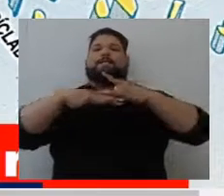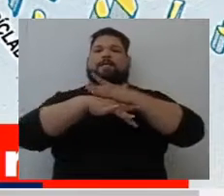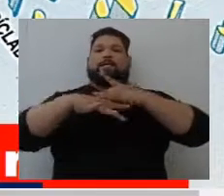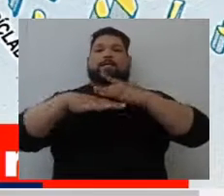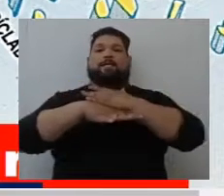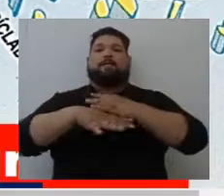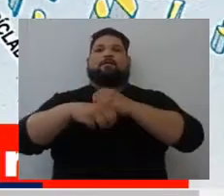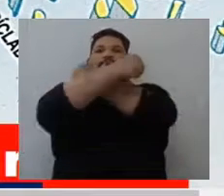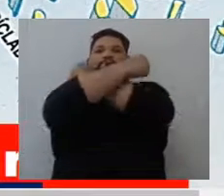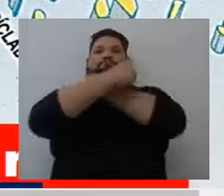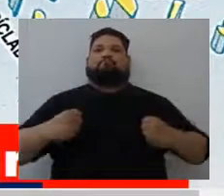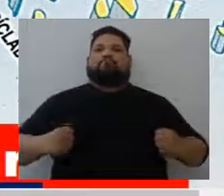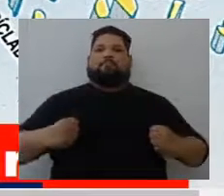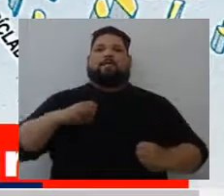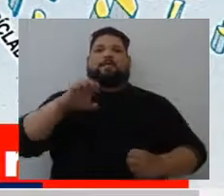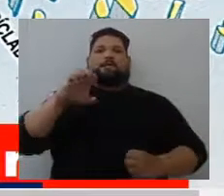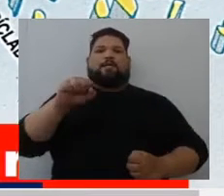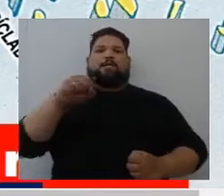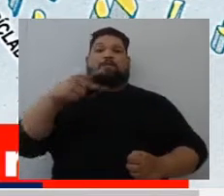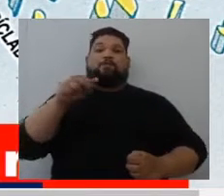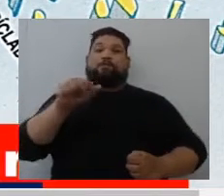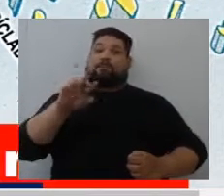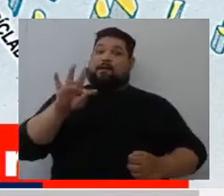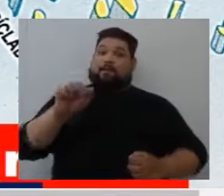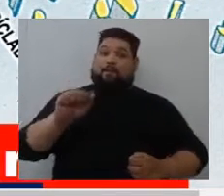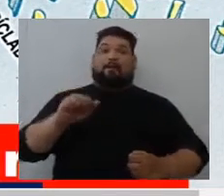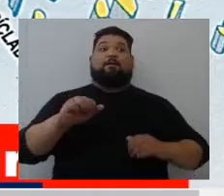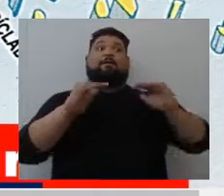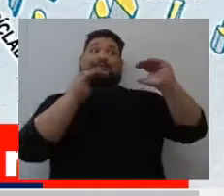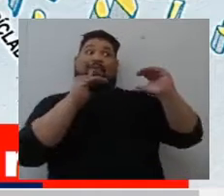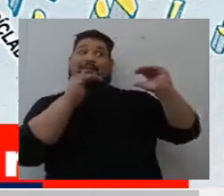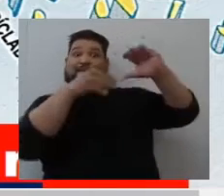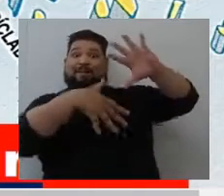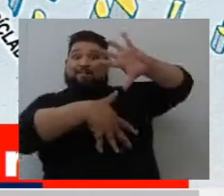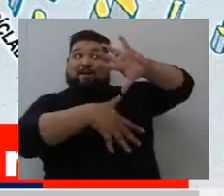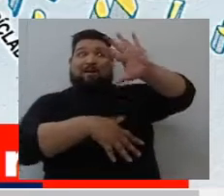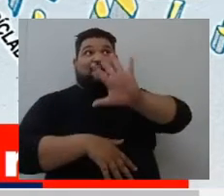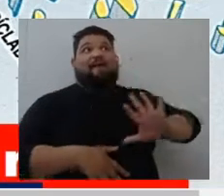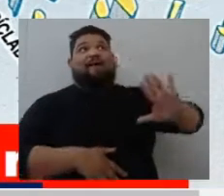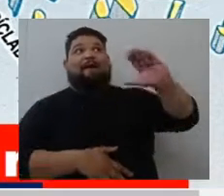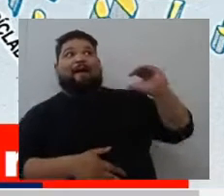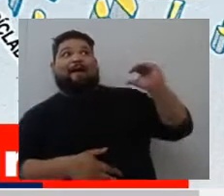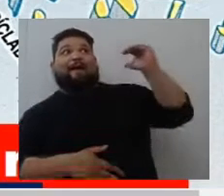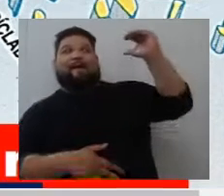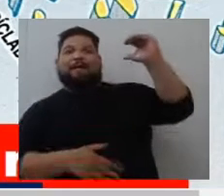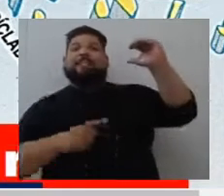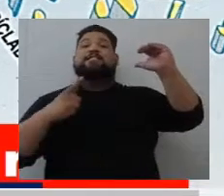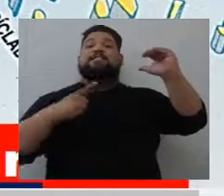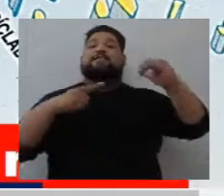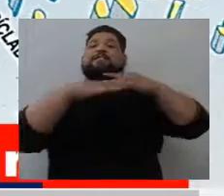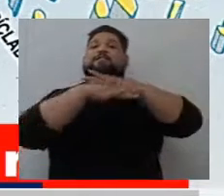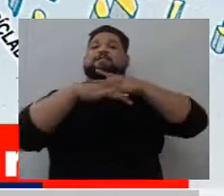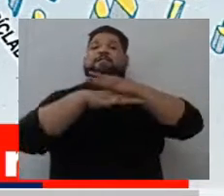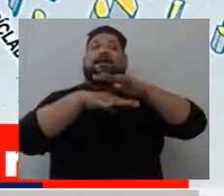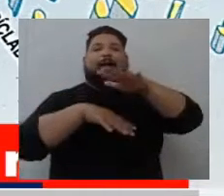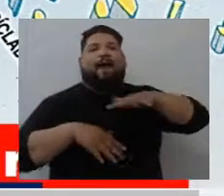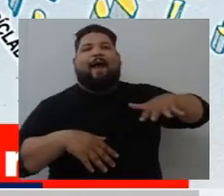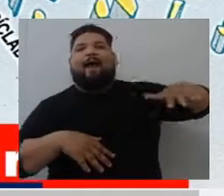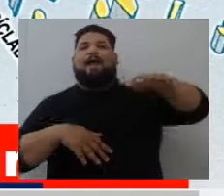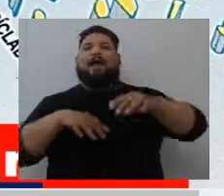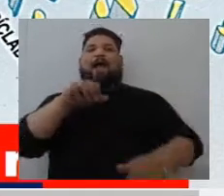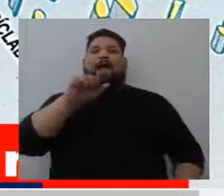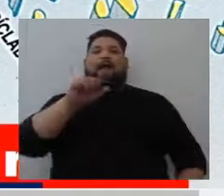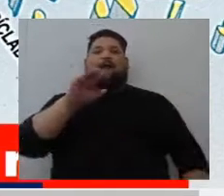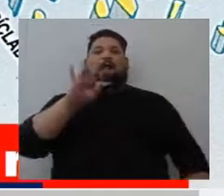de Esparta. Mais acima no mapa, você pode ver a Ática, região que mais